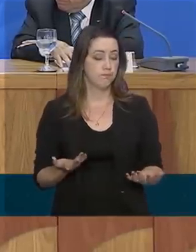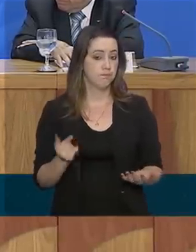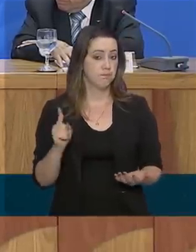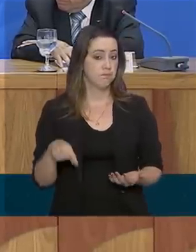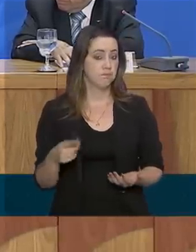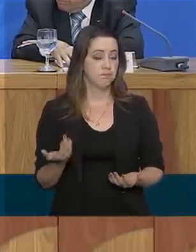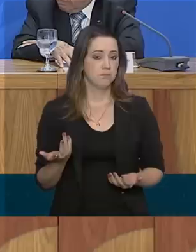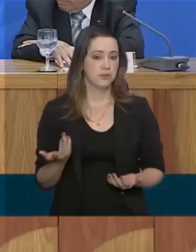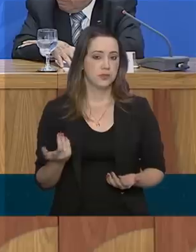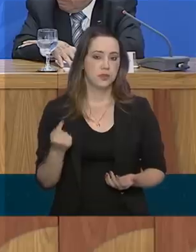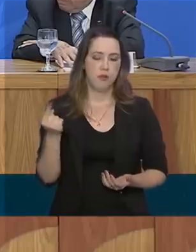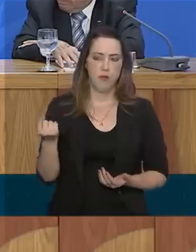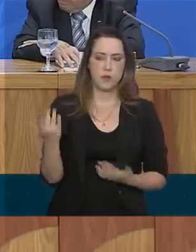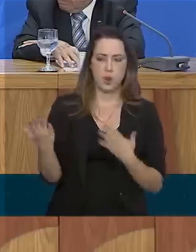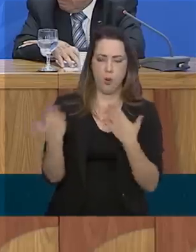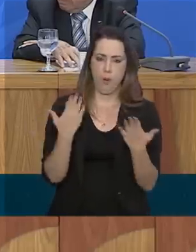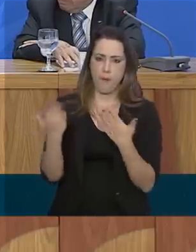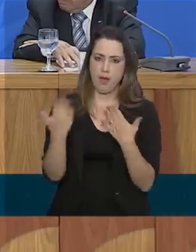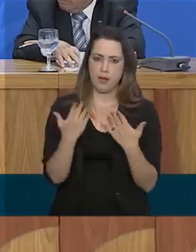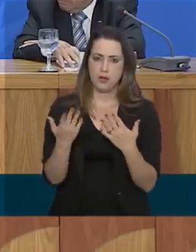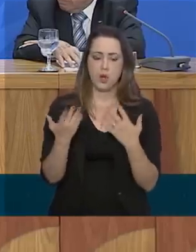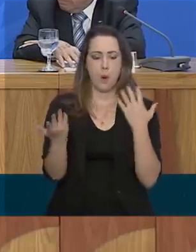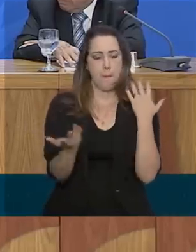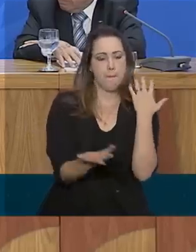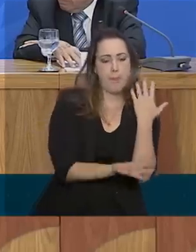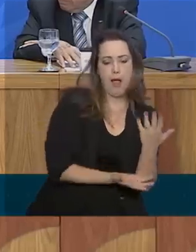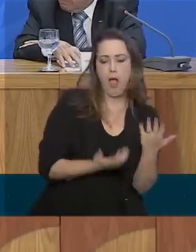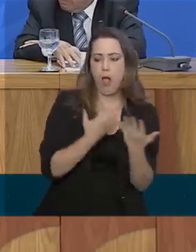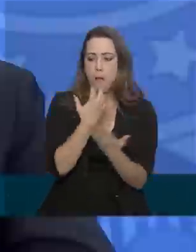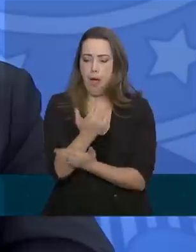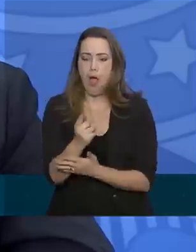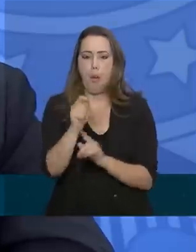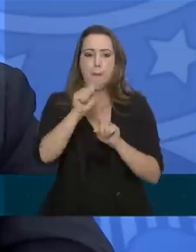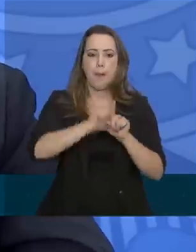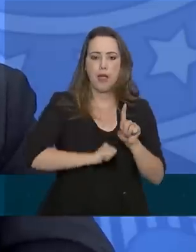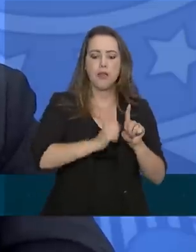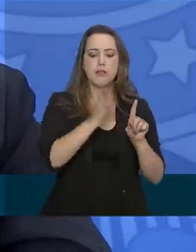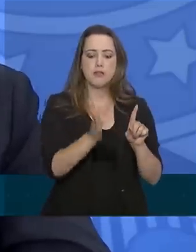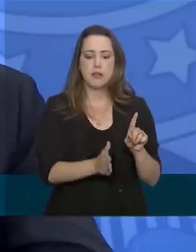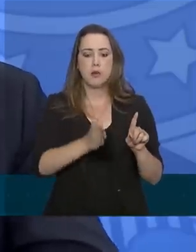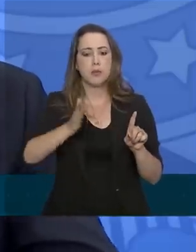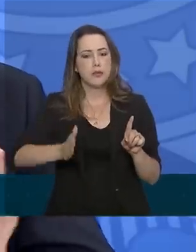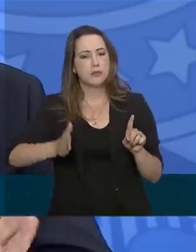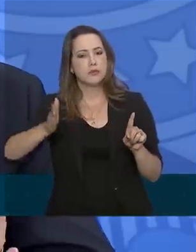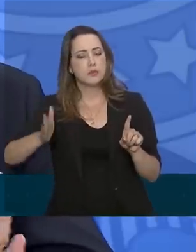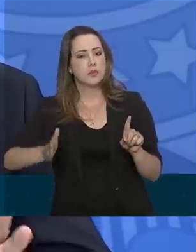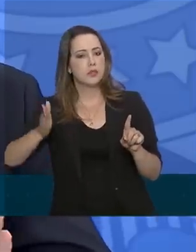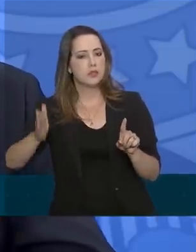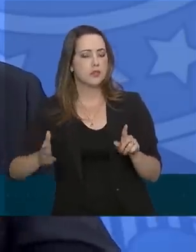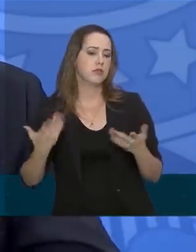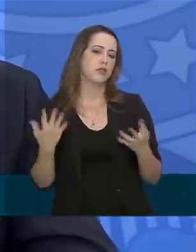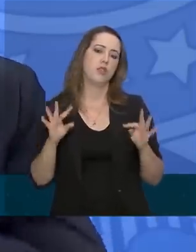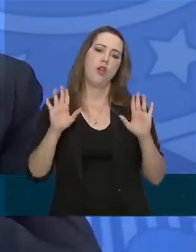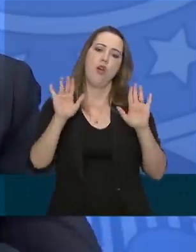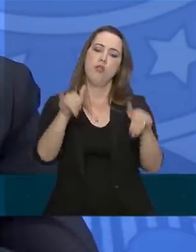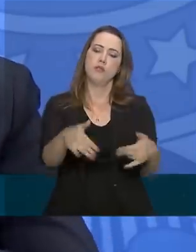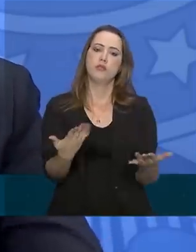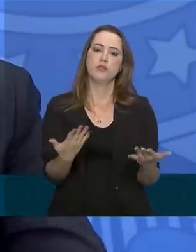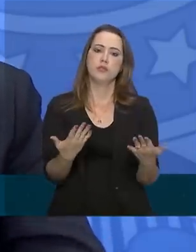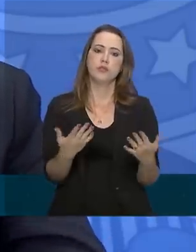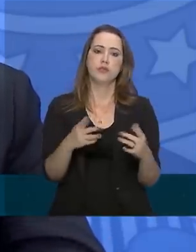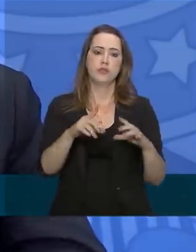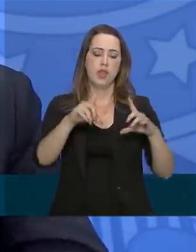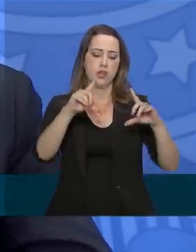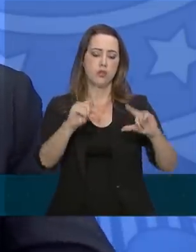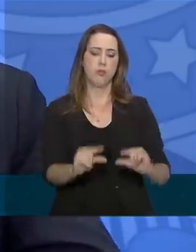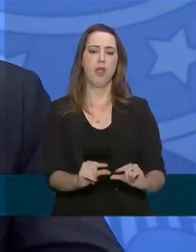que levando em conta o desmatamento mês a mês e teria que bater isso o tratamento todo no final é acho